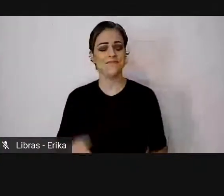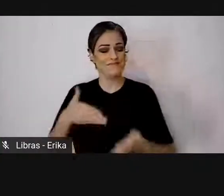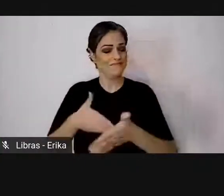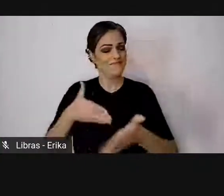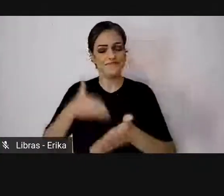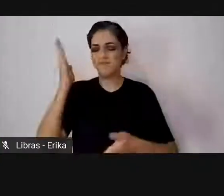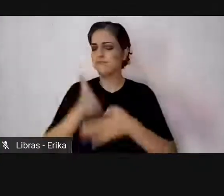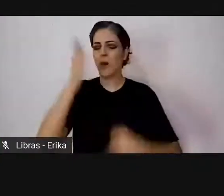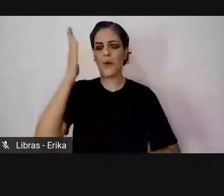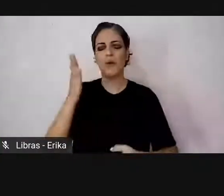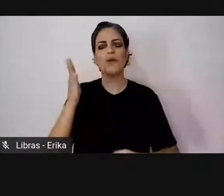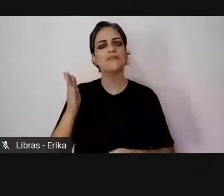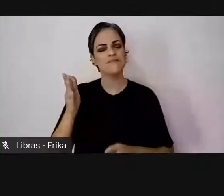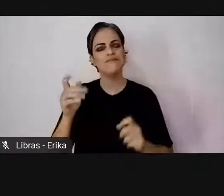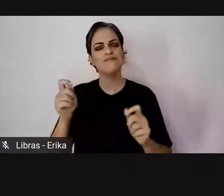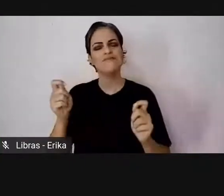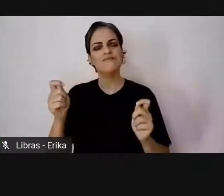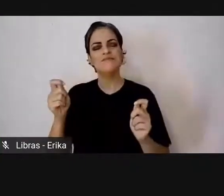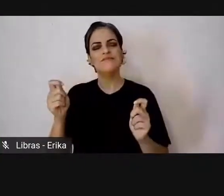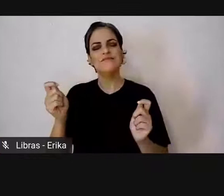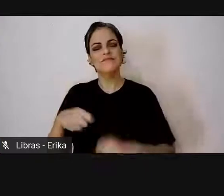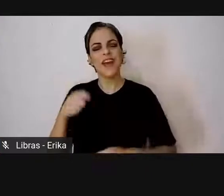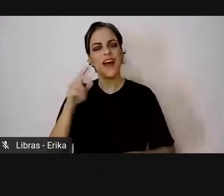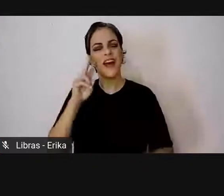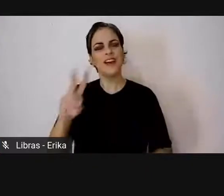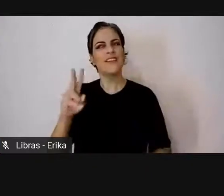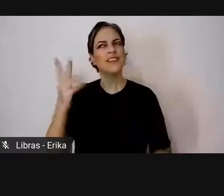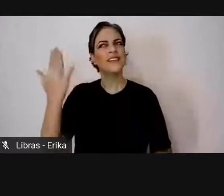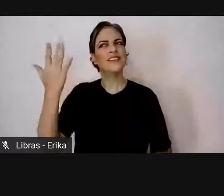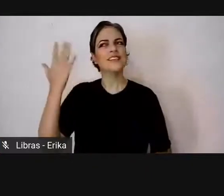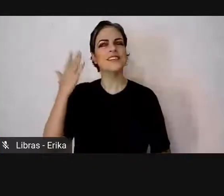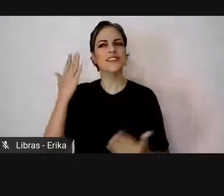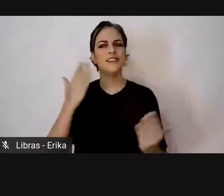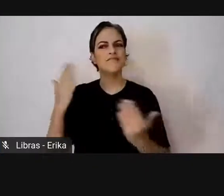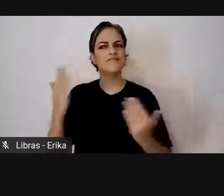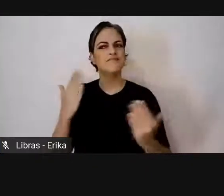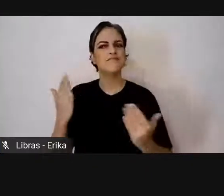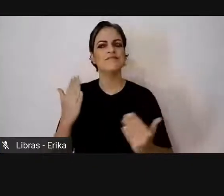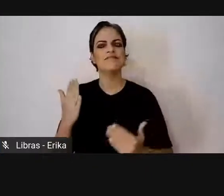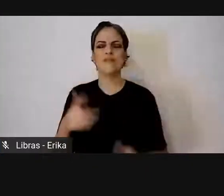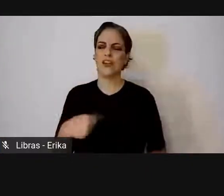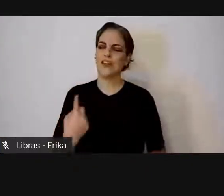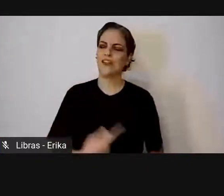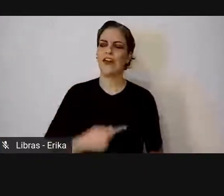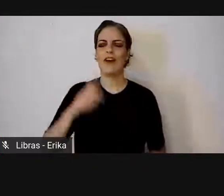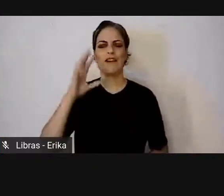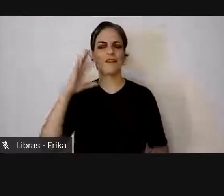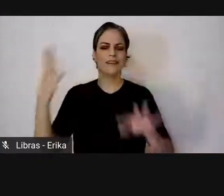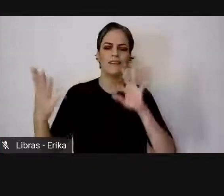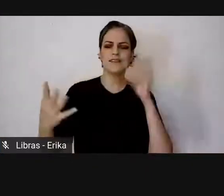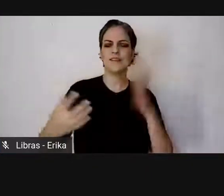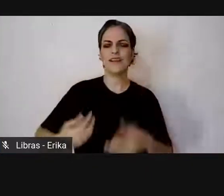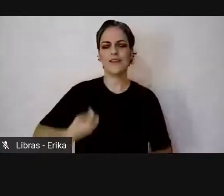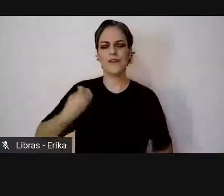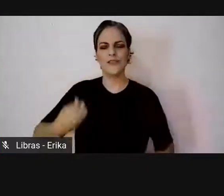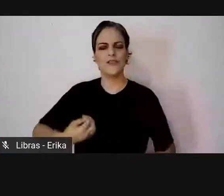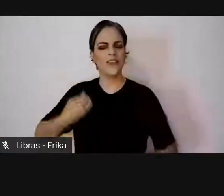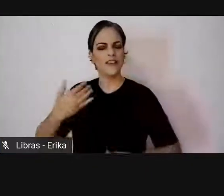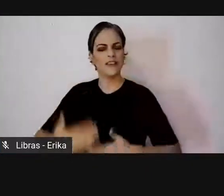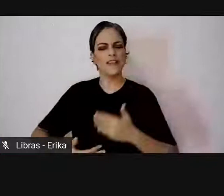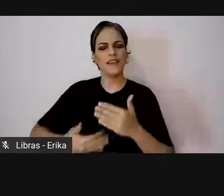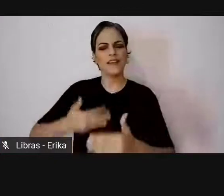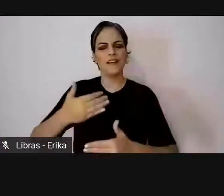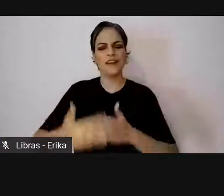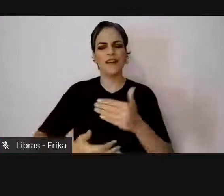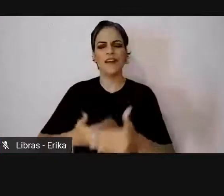a decisão que tomamos quando decidimos trilhar o caminho de um curso de mestrado, como